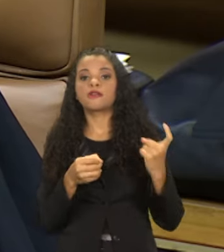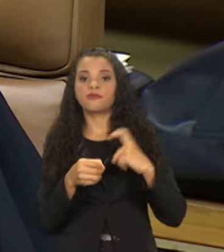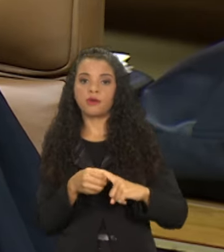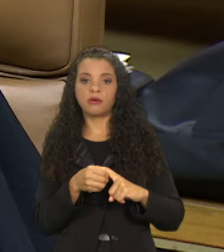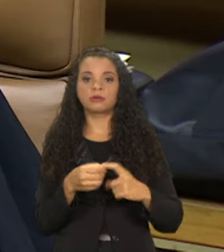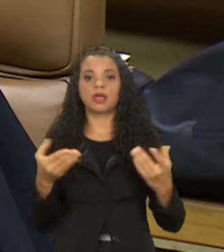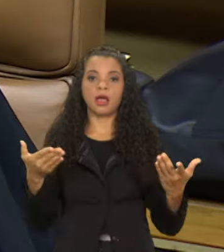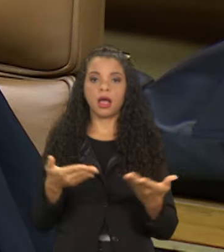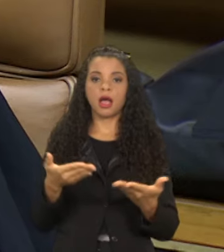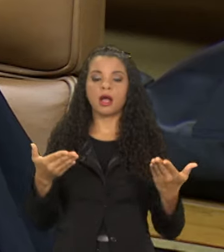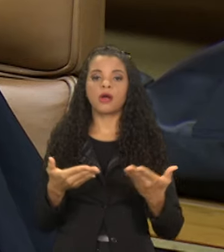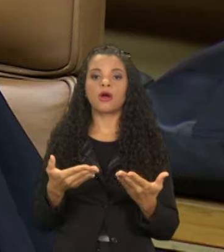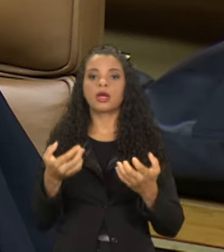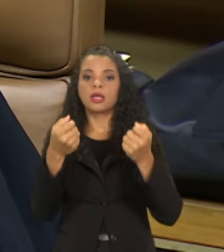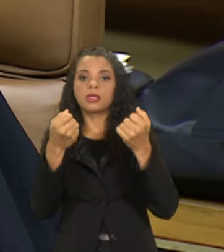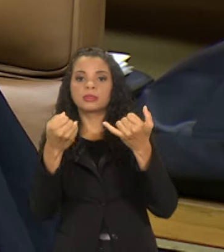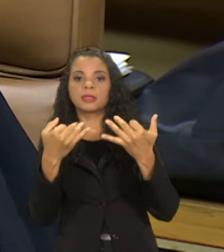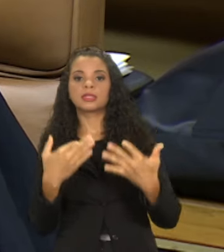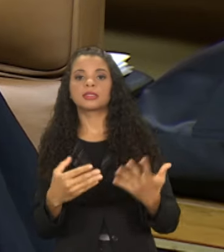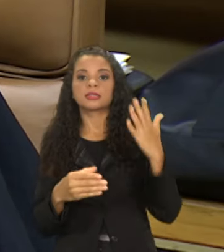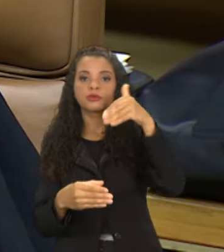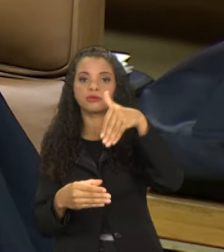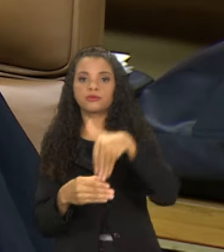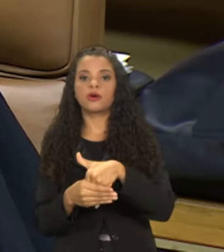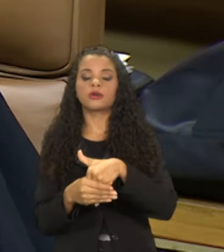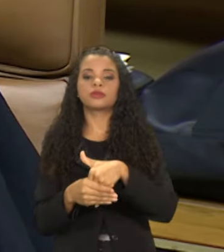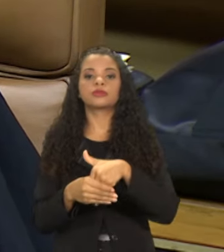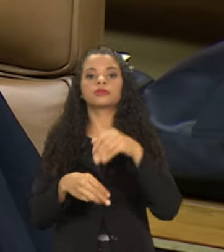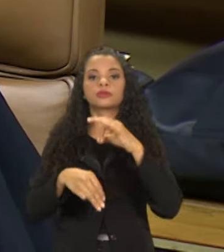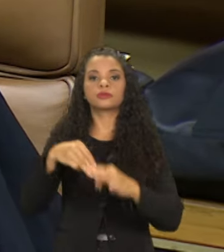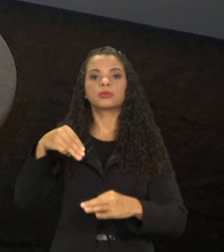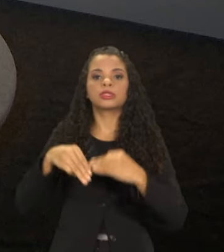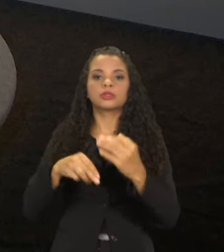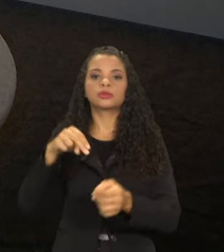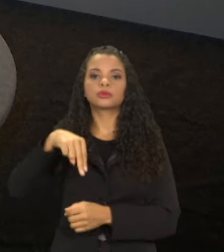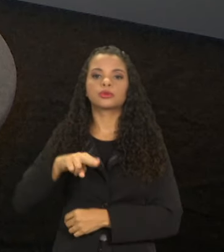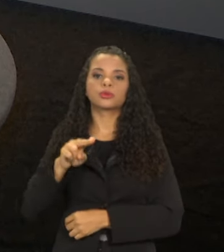a apresentação do voto vista do ministro Nunes Marques.